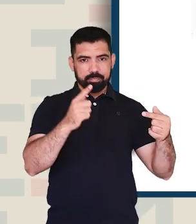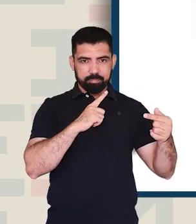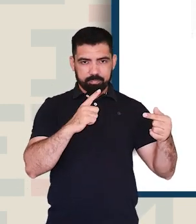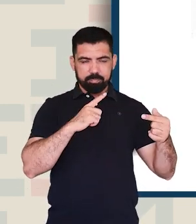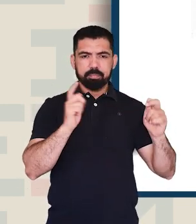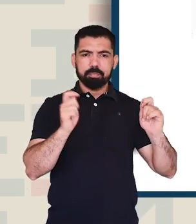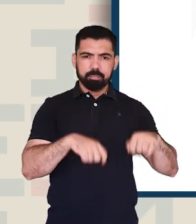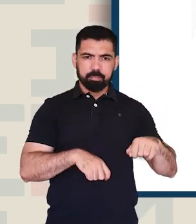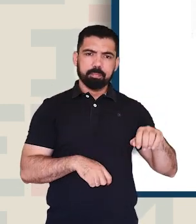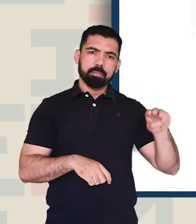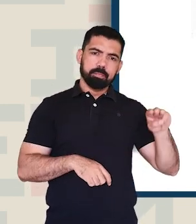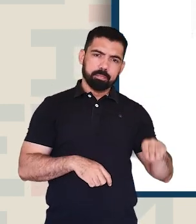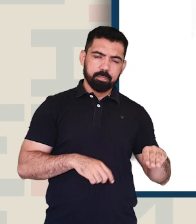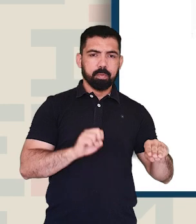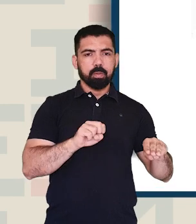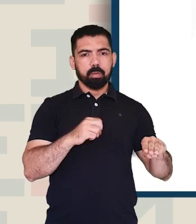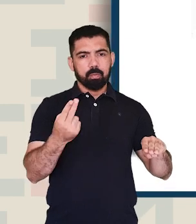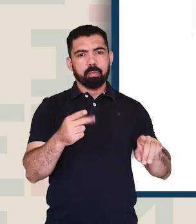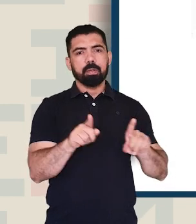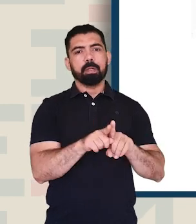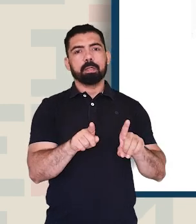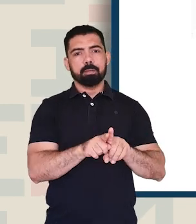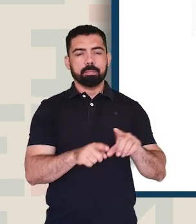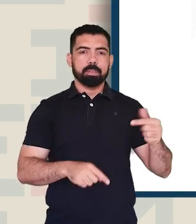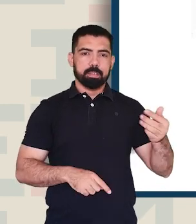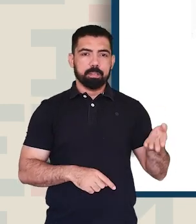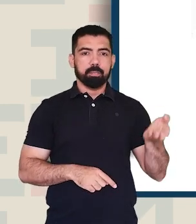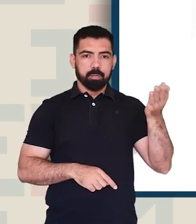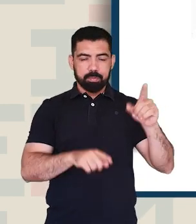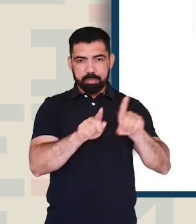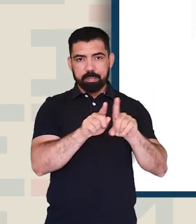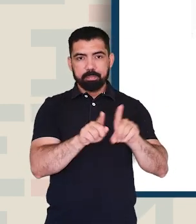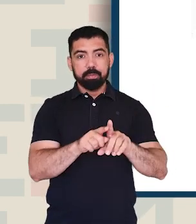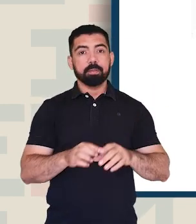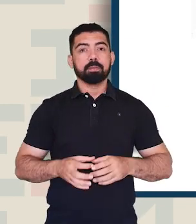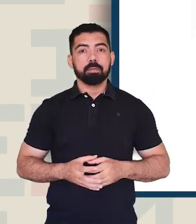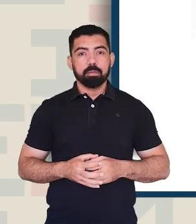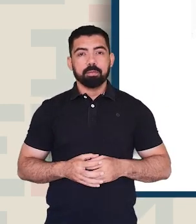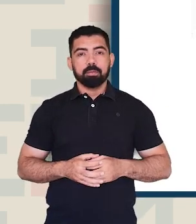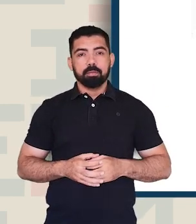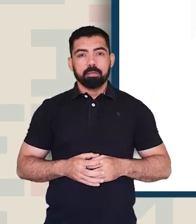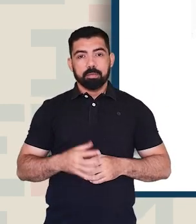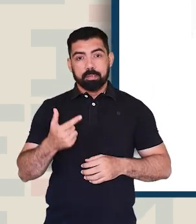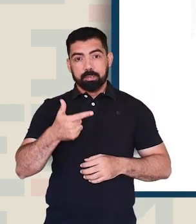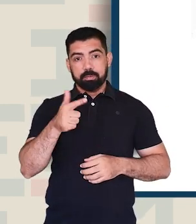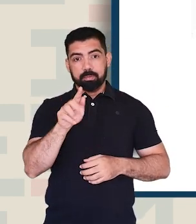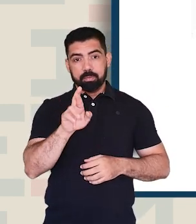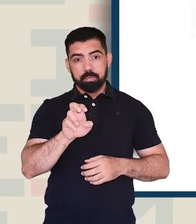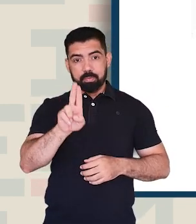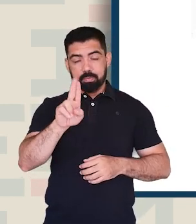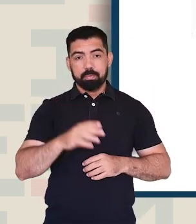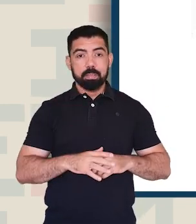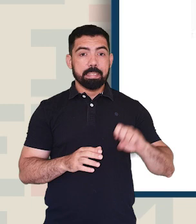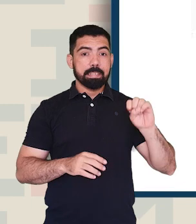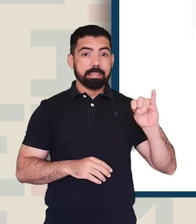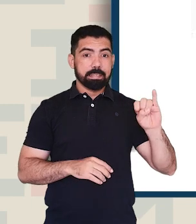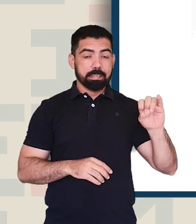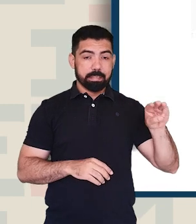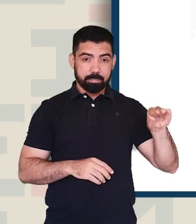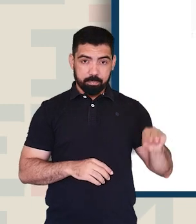né? Você pode fazer tanto menor quanto menor com a sétima maior, um acorde já mais segundo grau, Si menor com